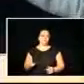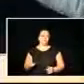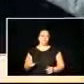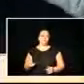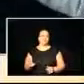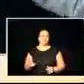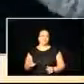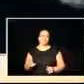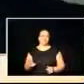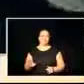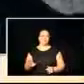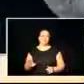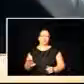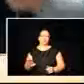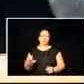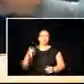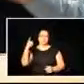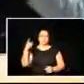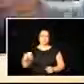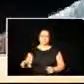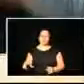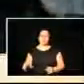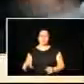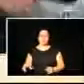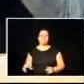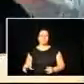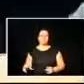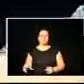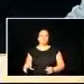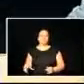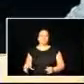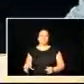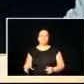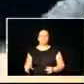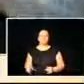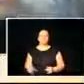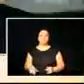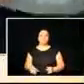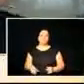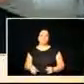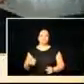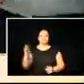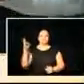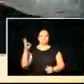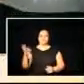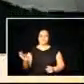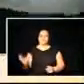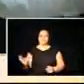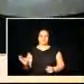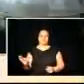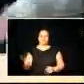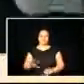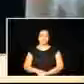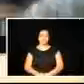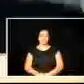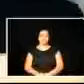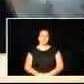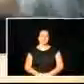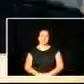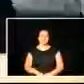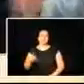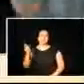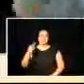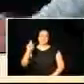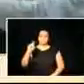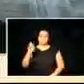da obrigação com os senhores. Pode ter certeza disso. O mínimo. Não vão lá pegar na mão, não. Obrigado, reitor. Não, tá, não